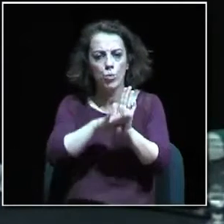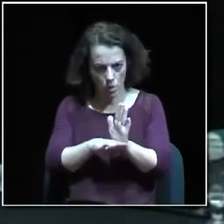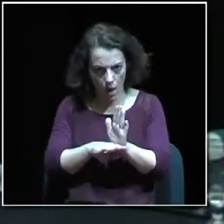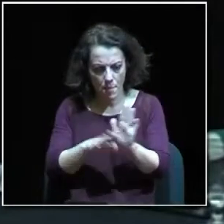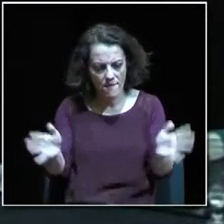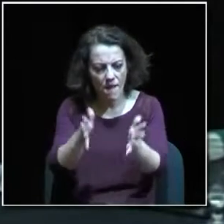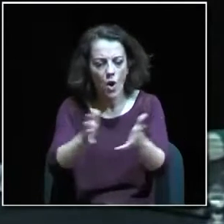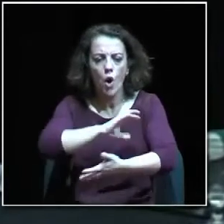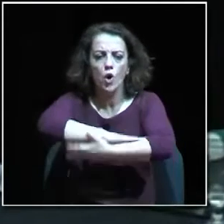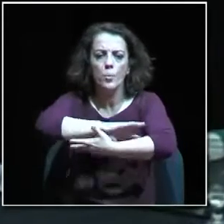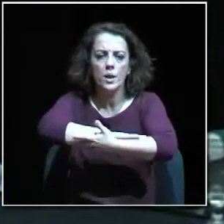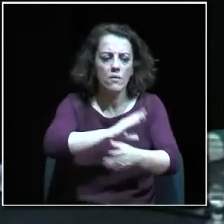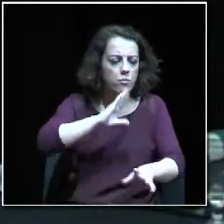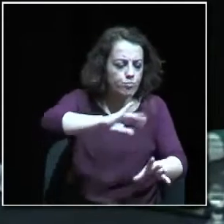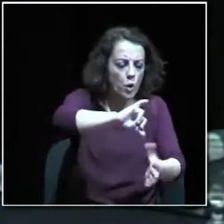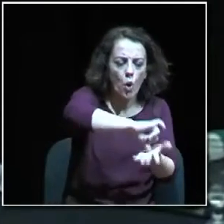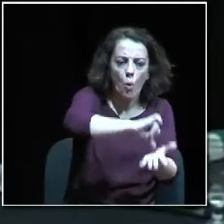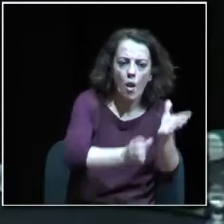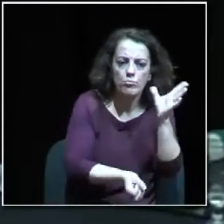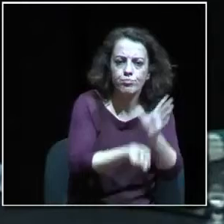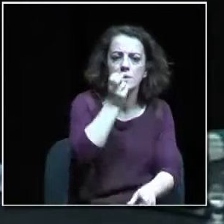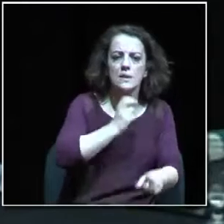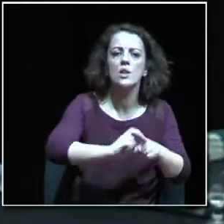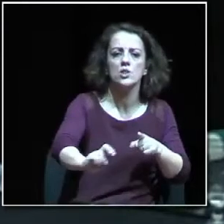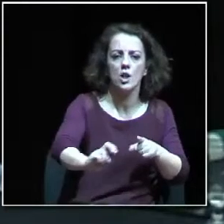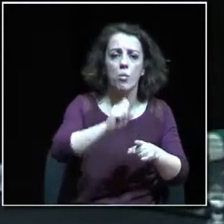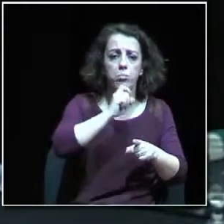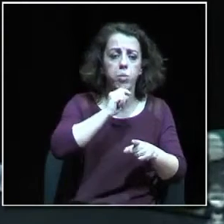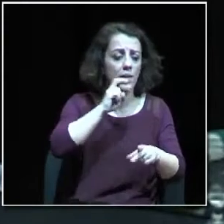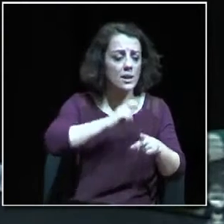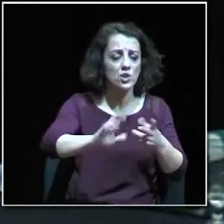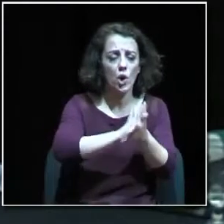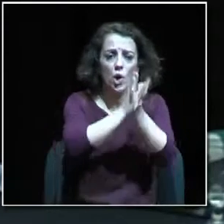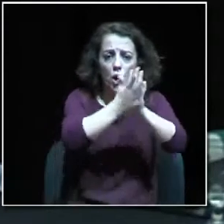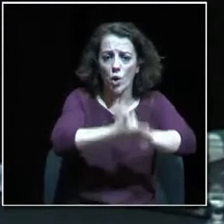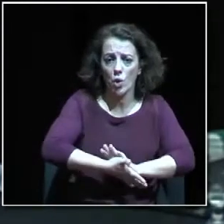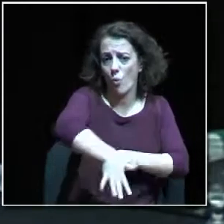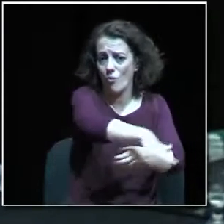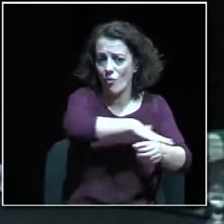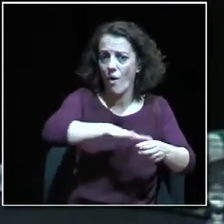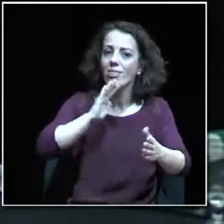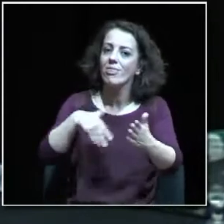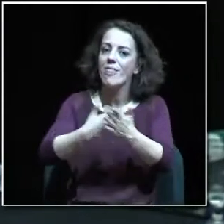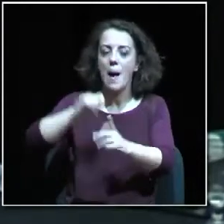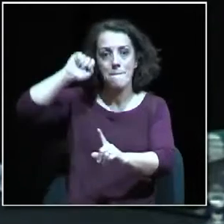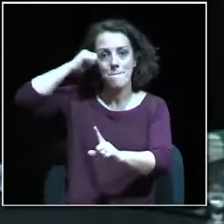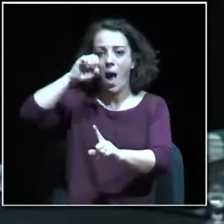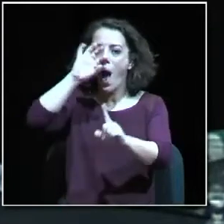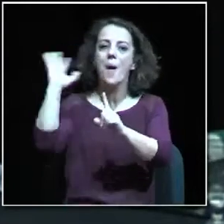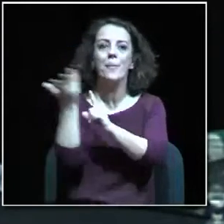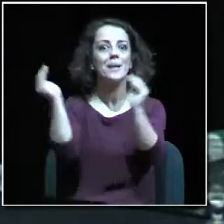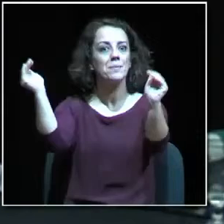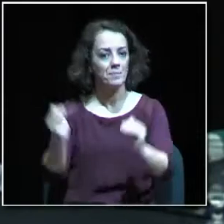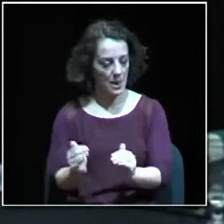de cooperativas locais de produção de energia a partir de fontes de energia renovável de baixo impacto ambiental. Este tipo de